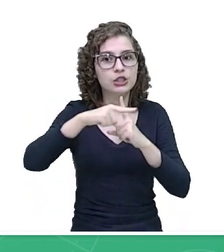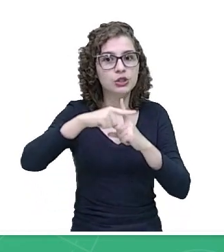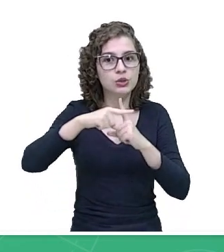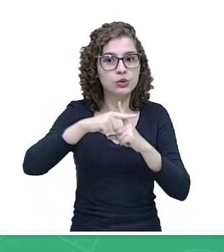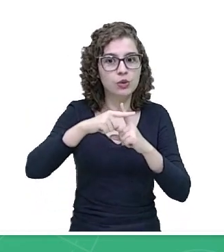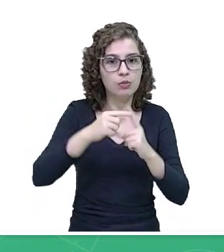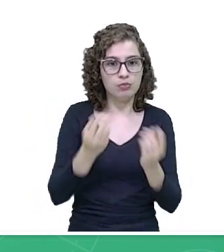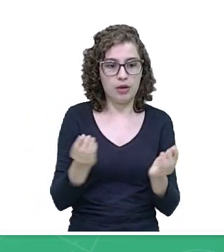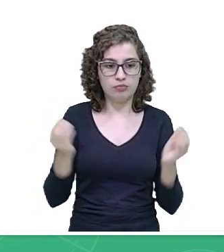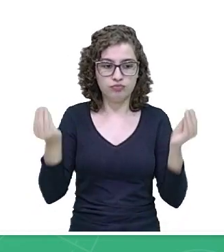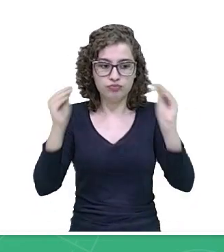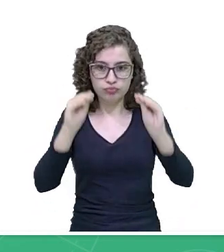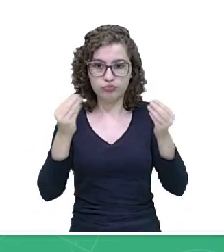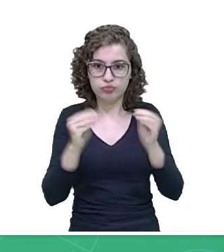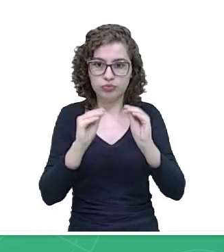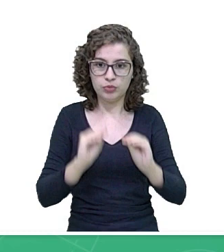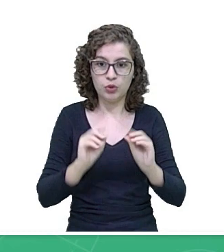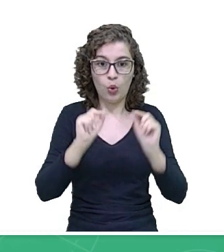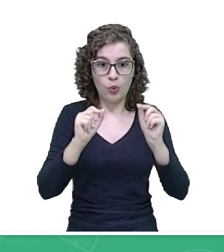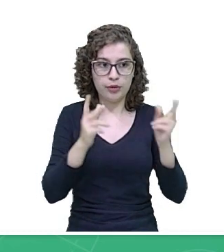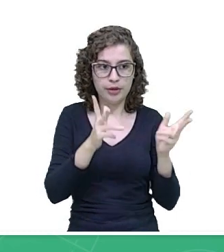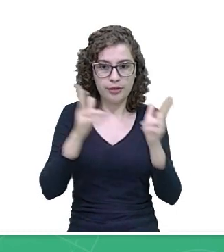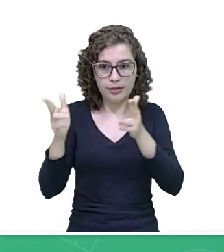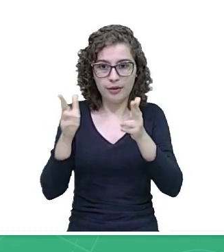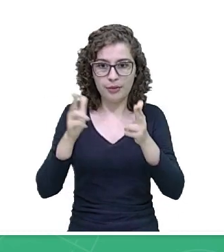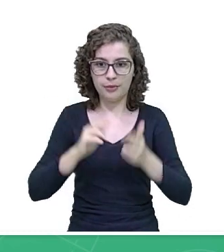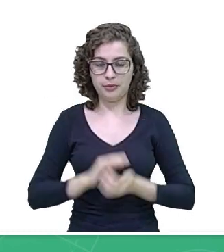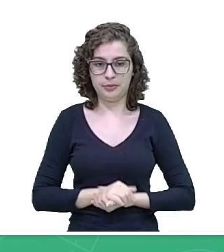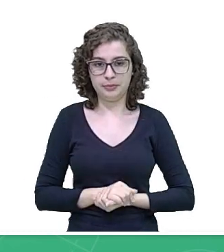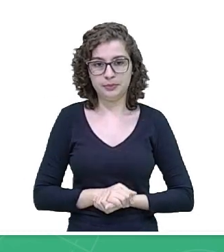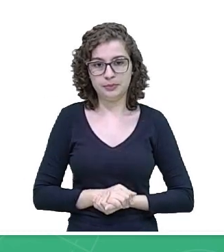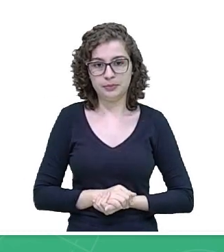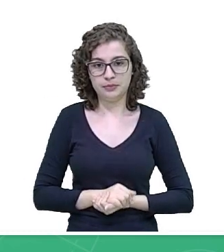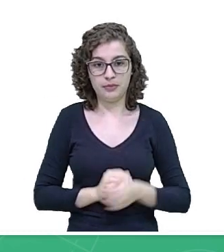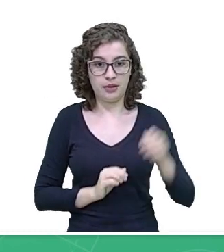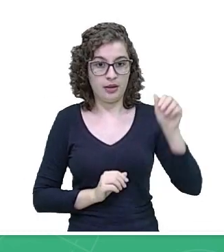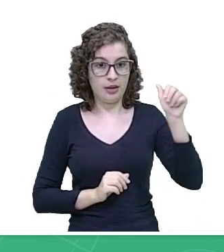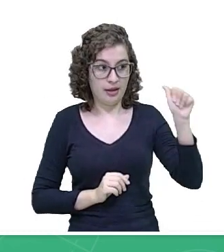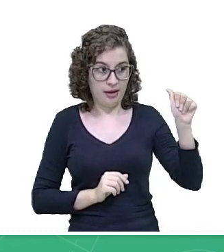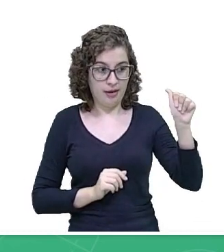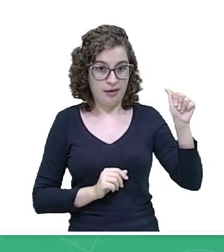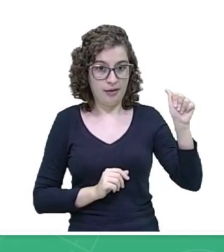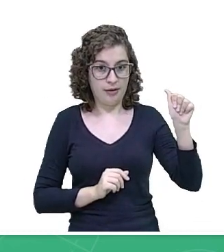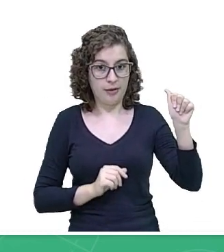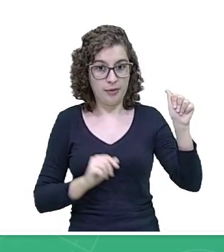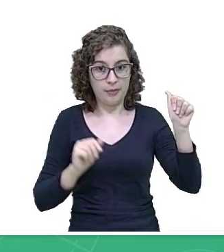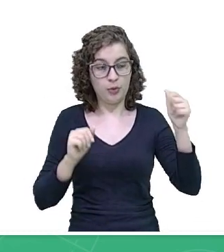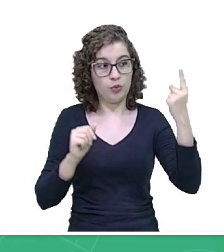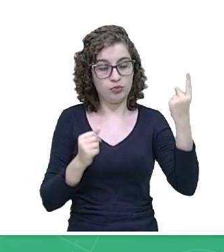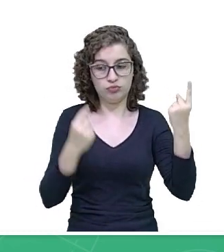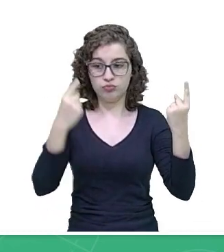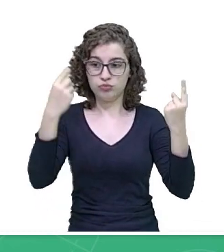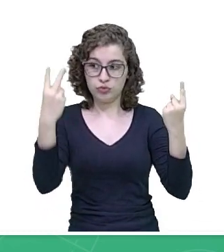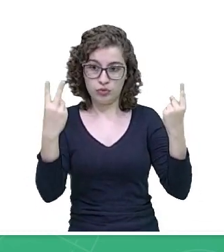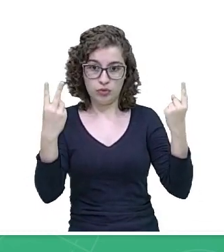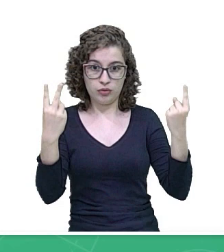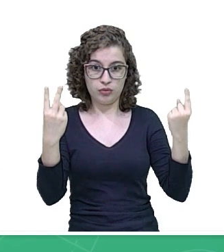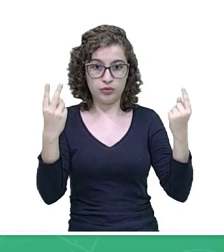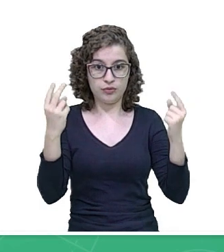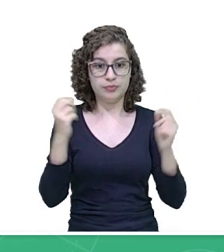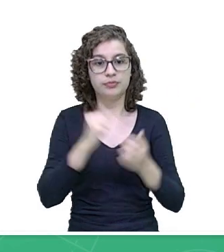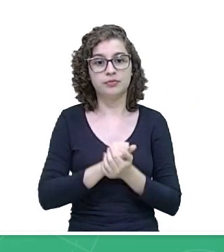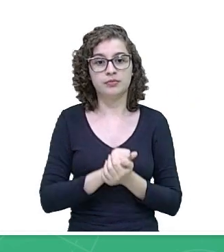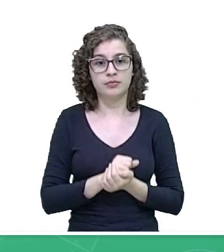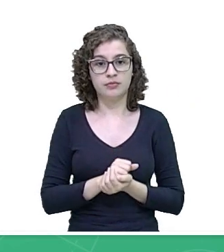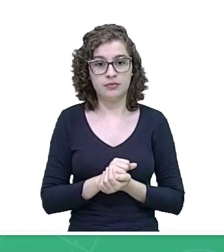os elementos correspondentes, ok? Então, eu vou somar 1 mais 2,